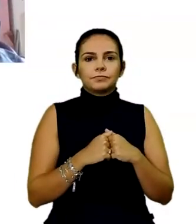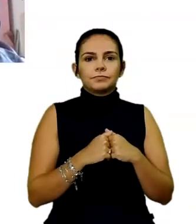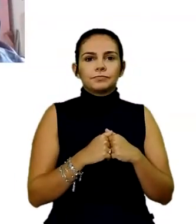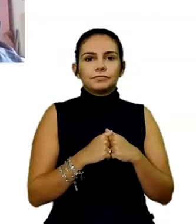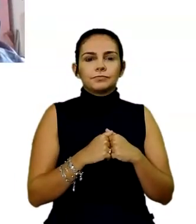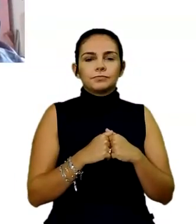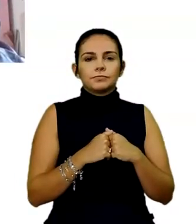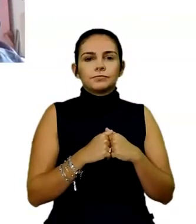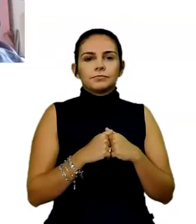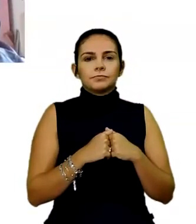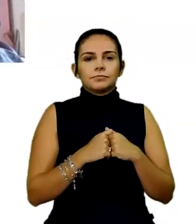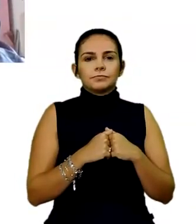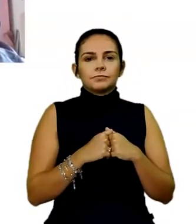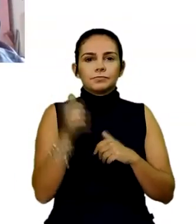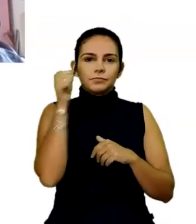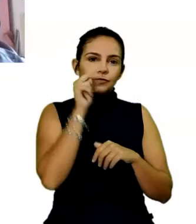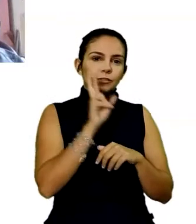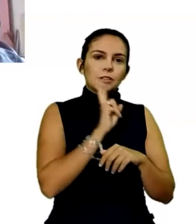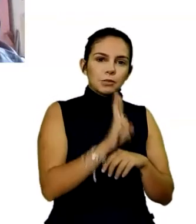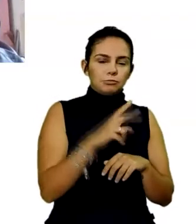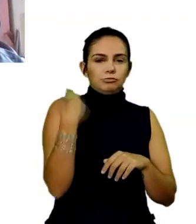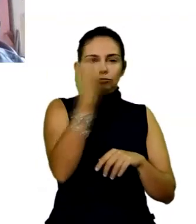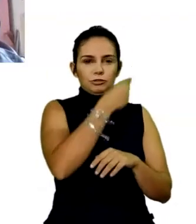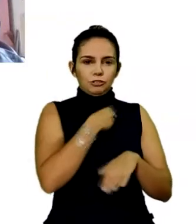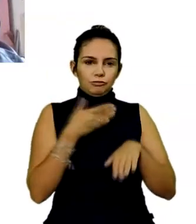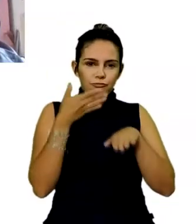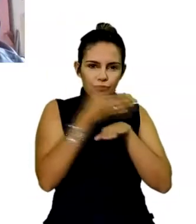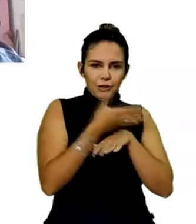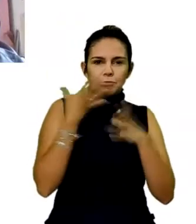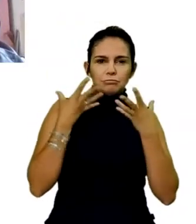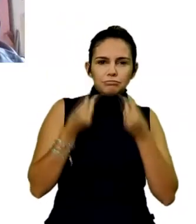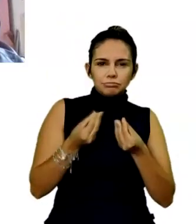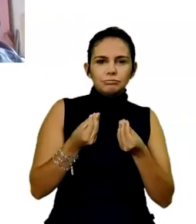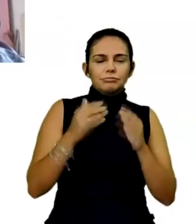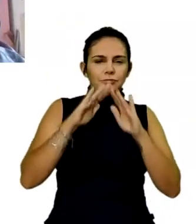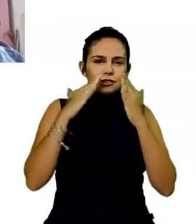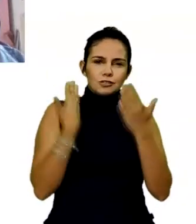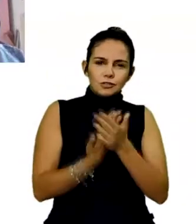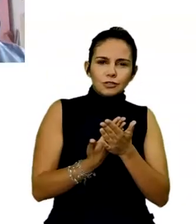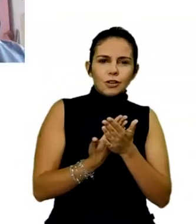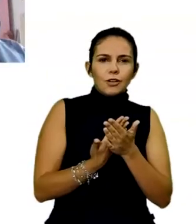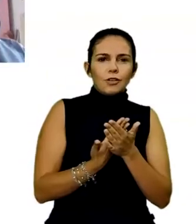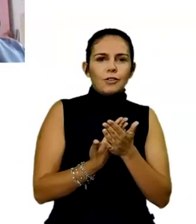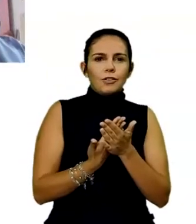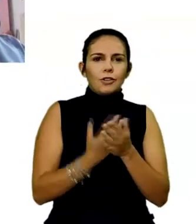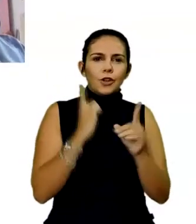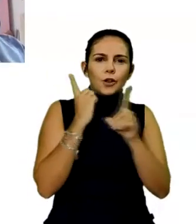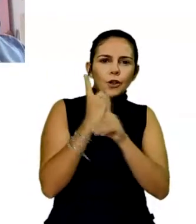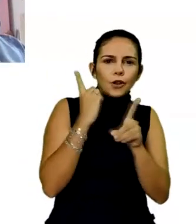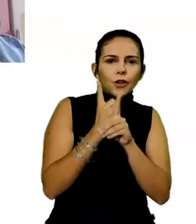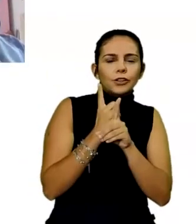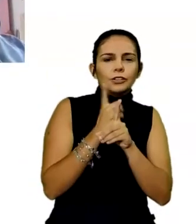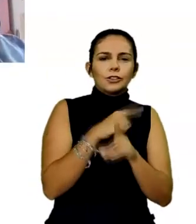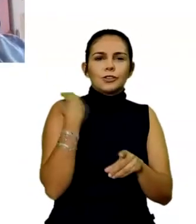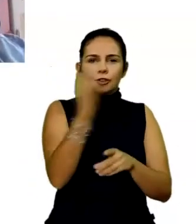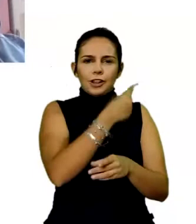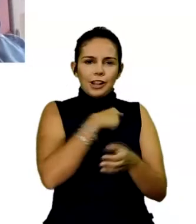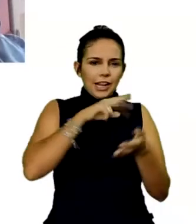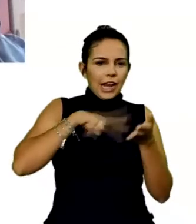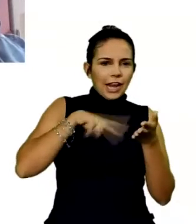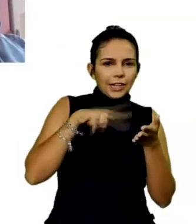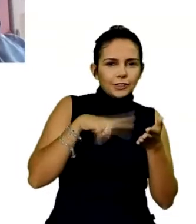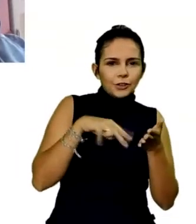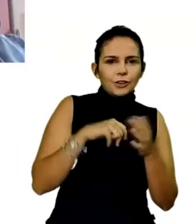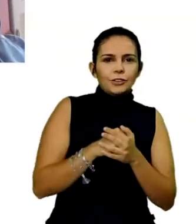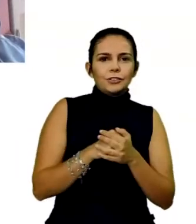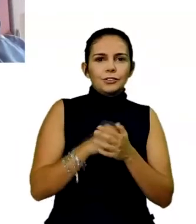quadro de uma figura feminina. Quando a gente vai muito às escolas, encontrar com os nossos